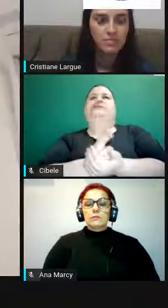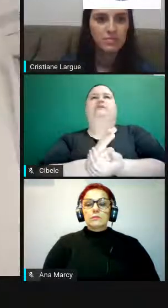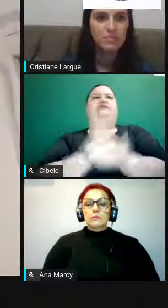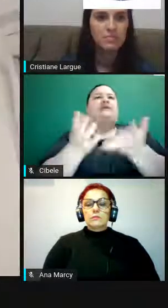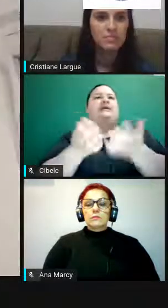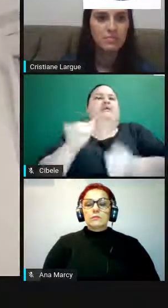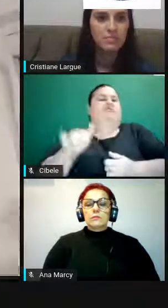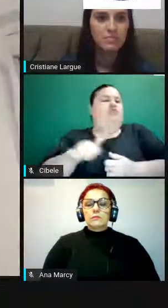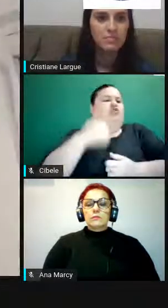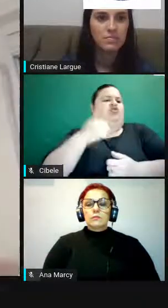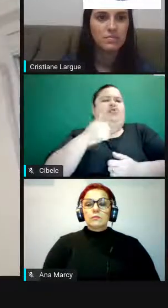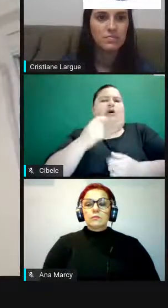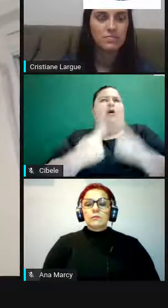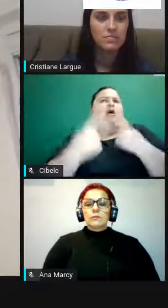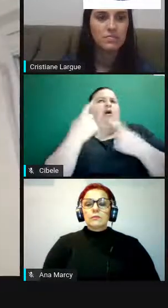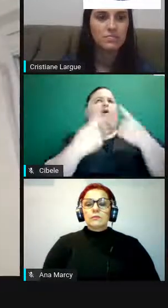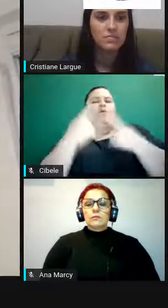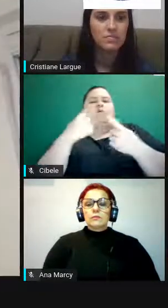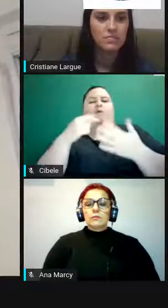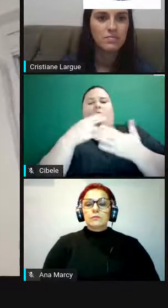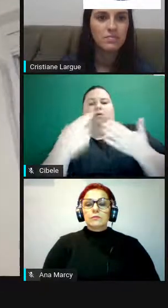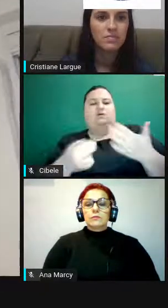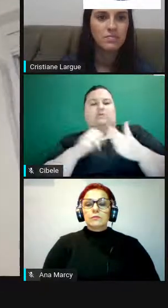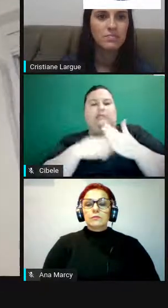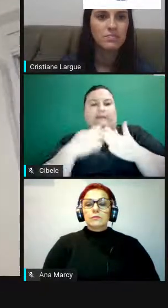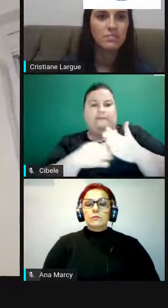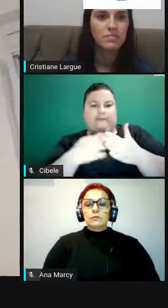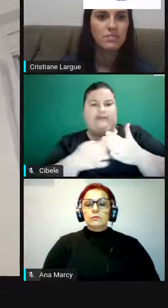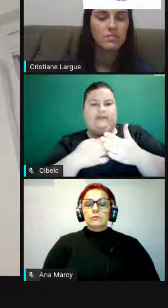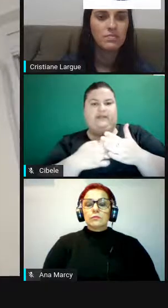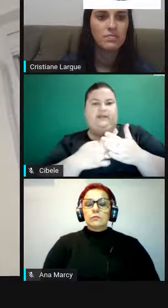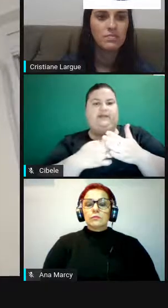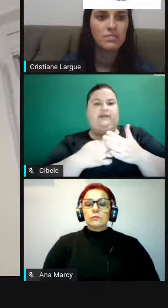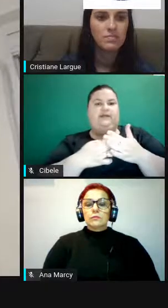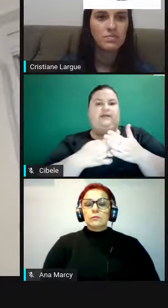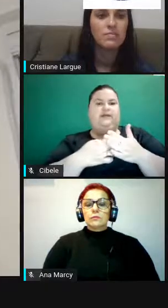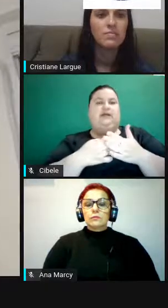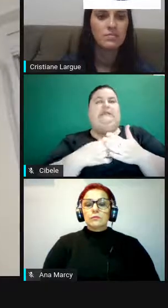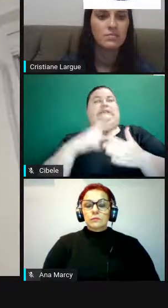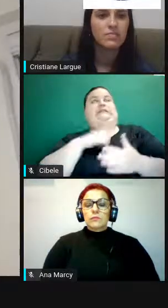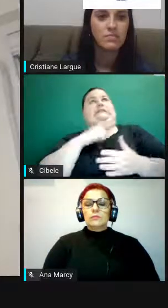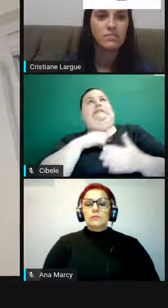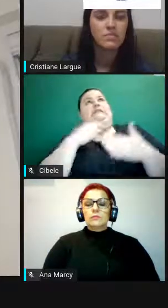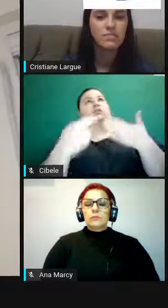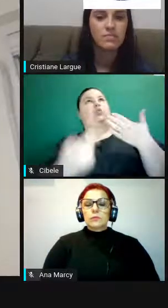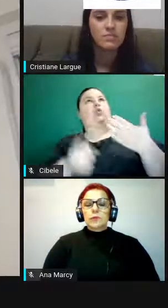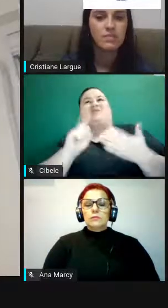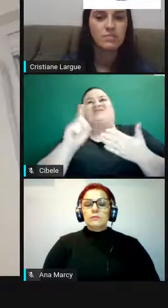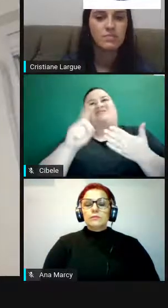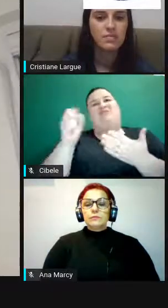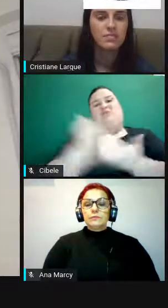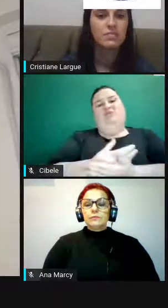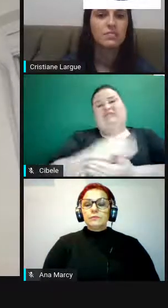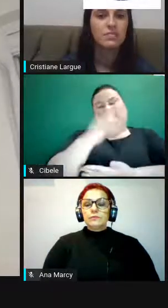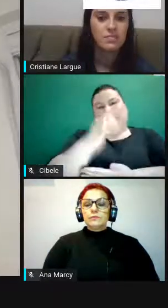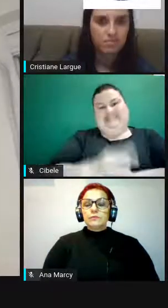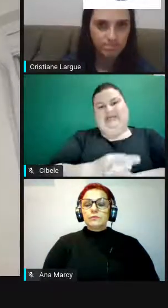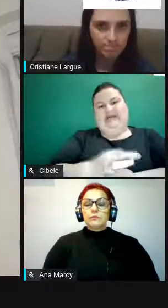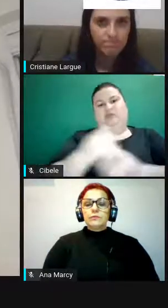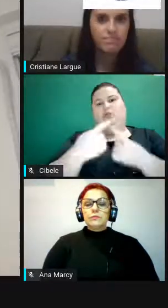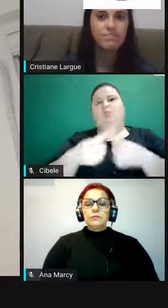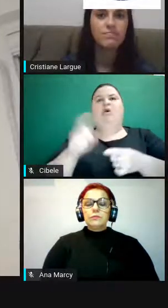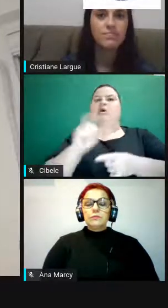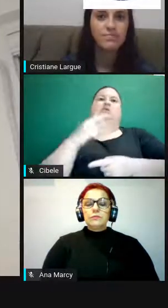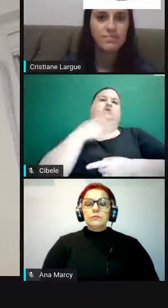tô sempre pensando em alguma coisa Às vezes das vezes não dá Tem coisas que não saem do jeito que a gente quer mas a gente não pode parar né tem que seguir